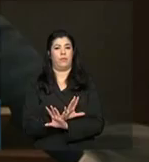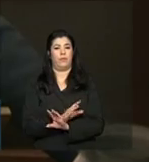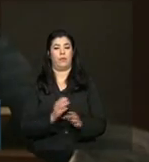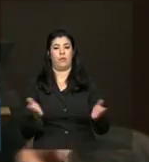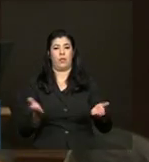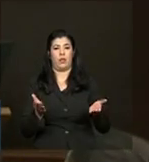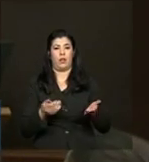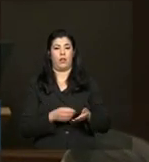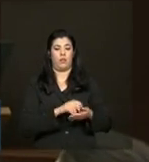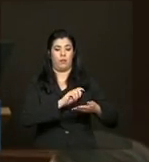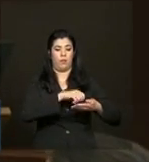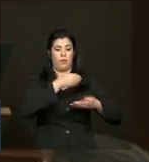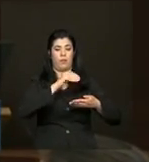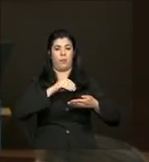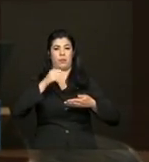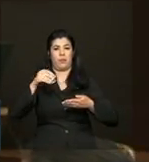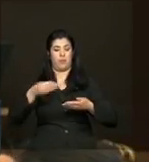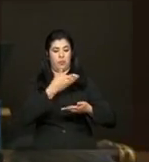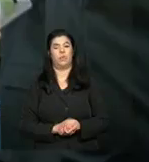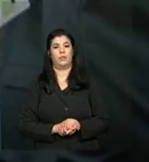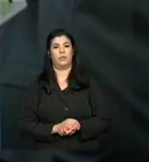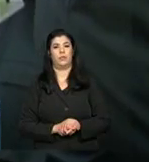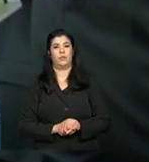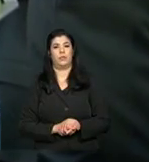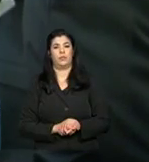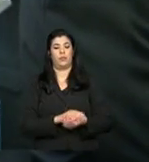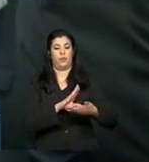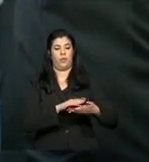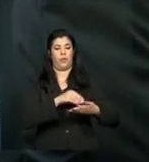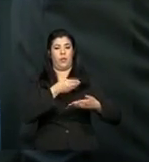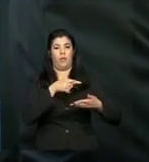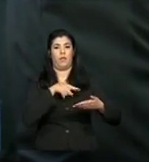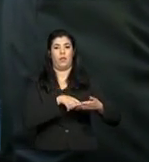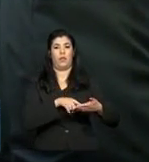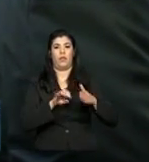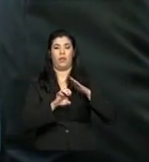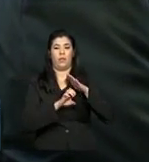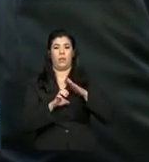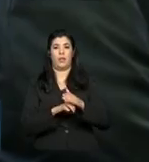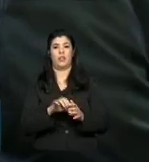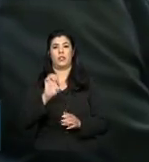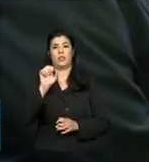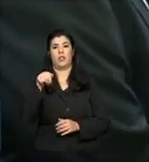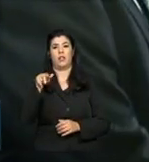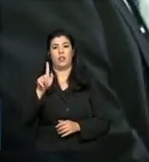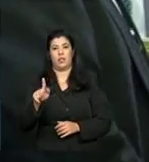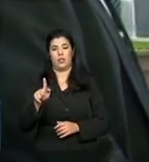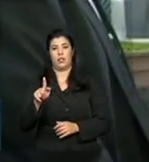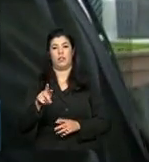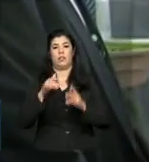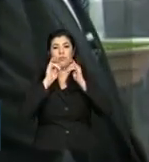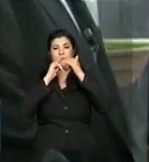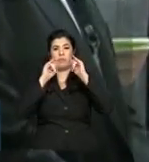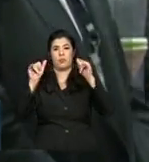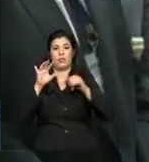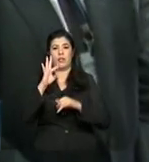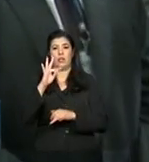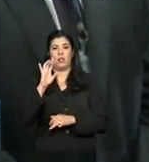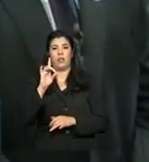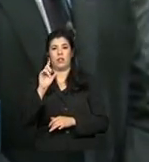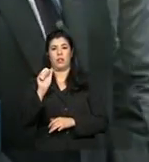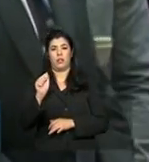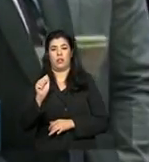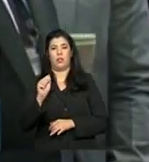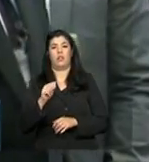Passarei a abrir os envelopes na sequência de entrega dos mesmos. Envelope entregue pela IG Transmissão e Distribuição de Eletricidade Limitada, representado